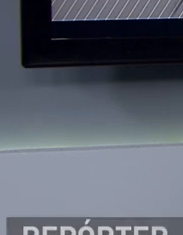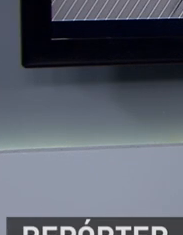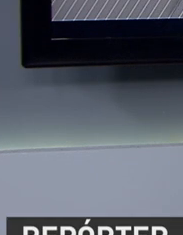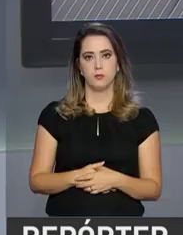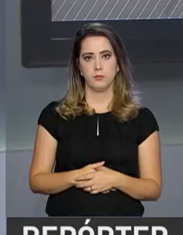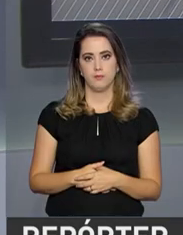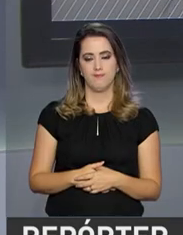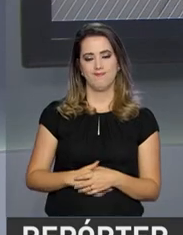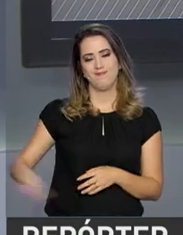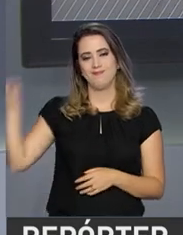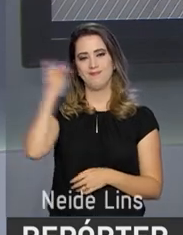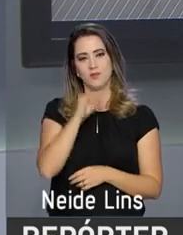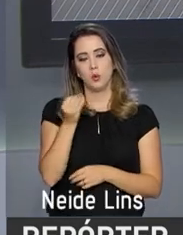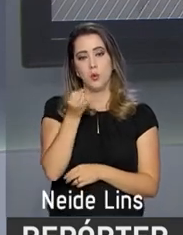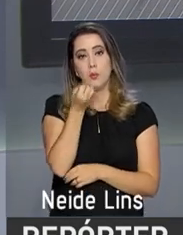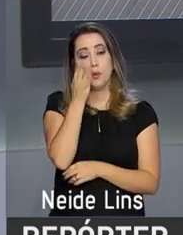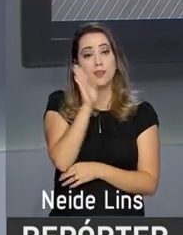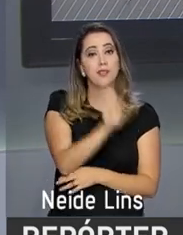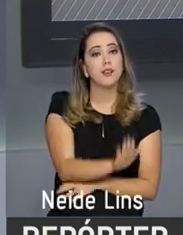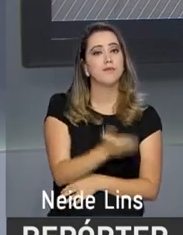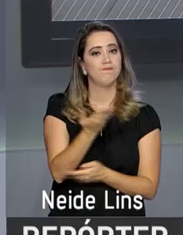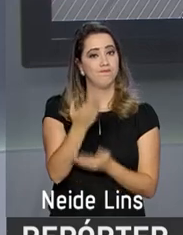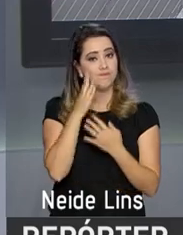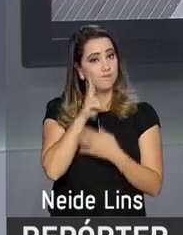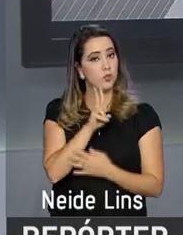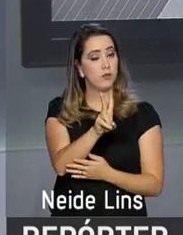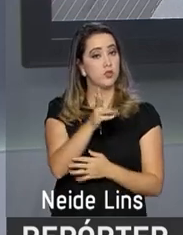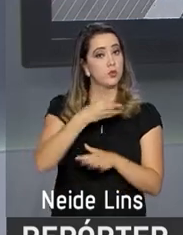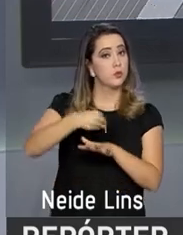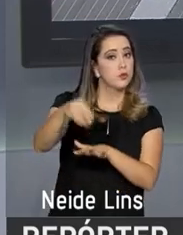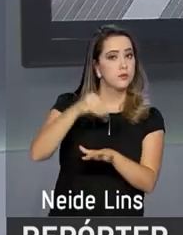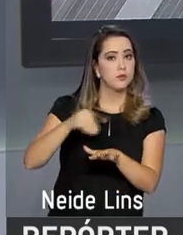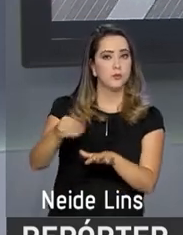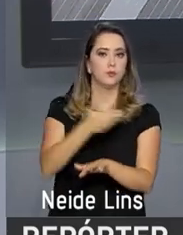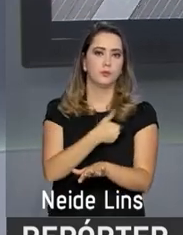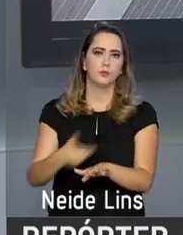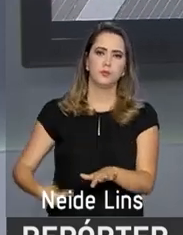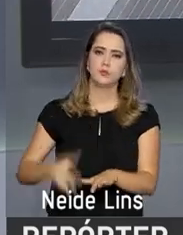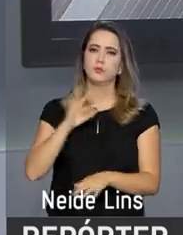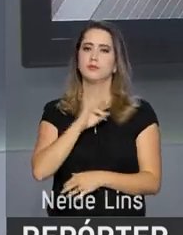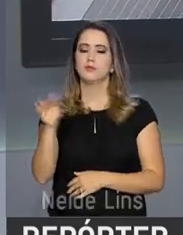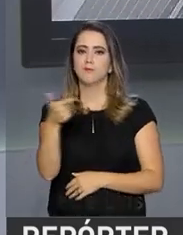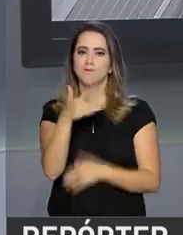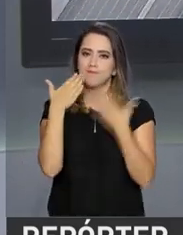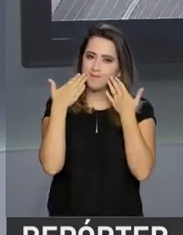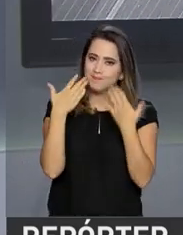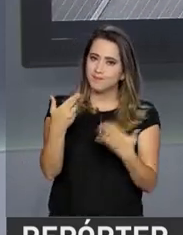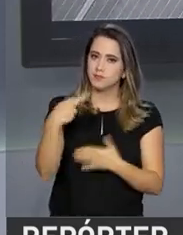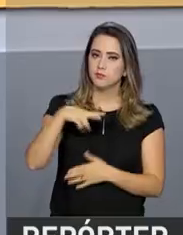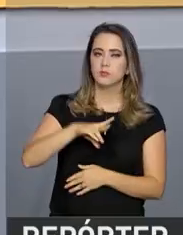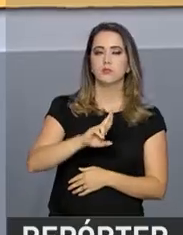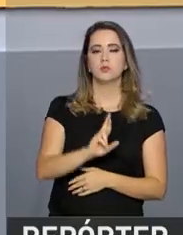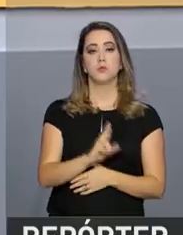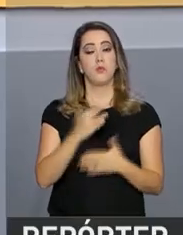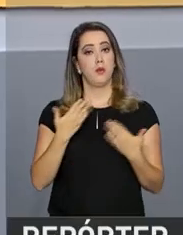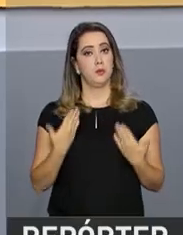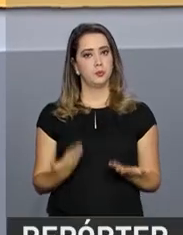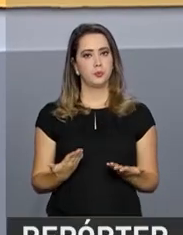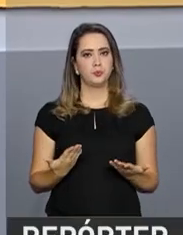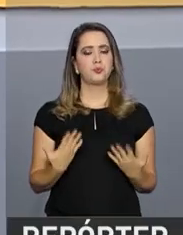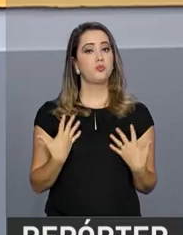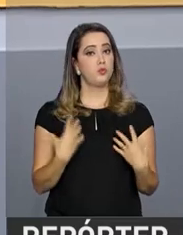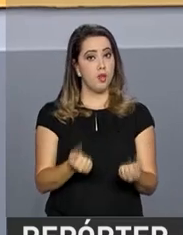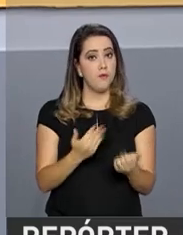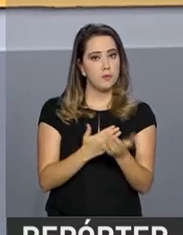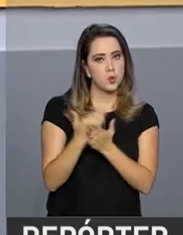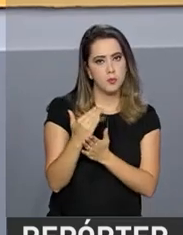olá boa tarde acompanha agora as notícias do governo federal em mais uma edição do repórter nbr ea gente começa